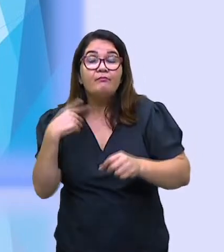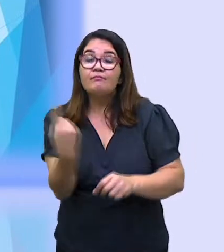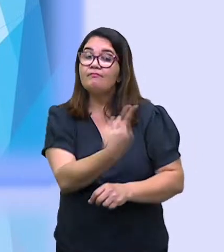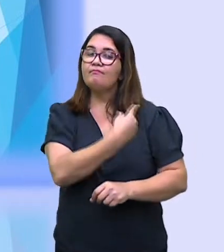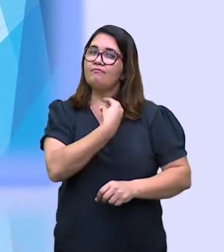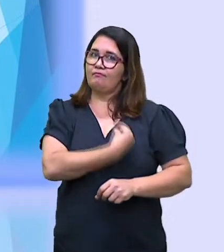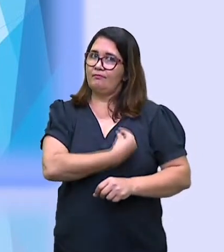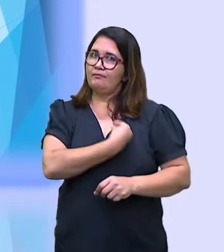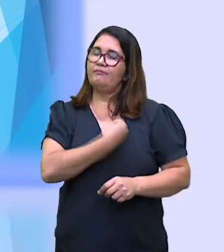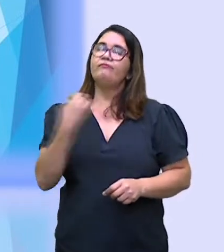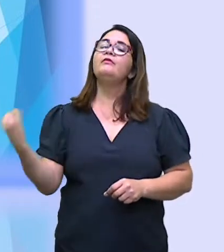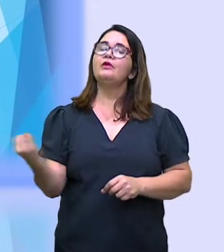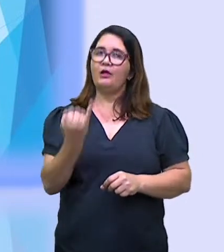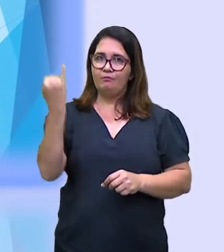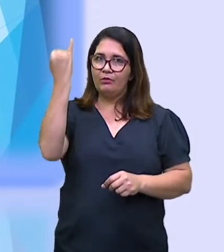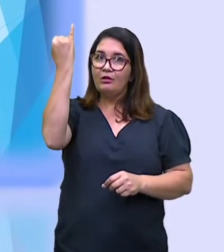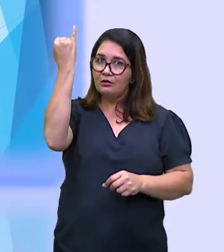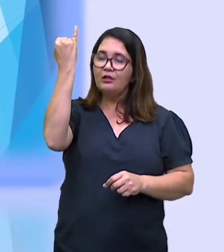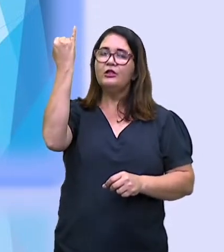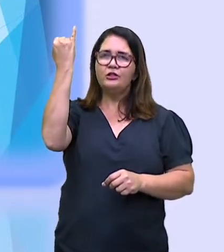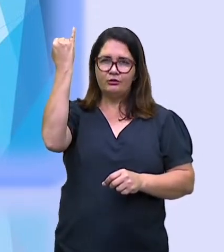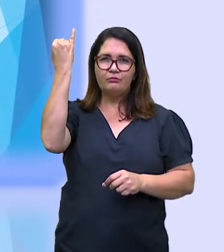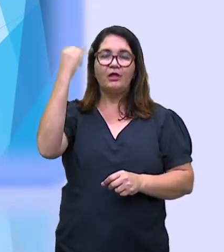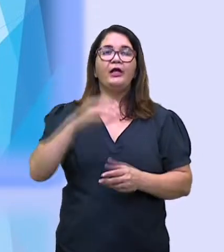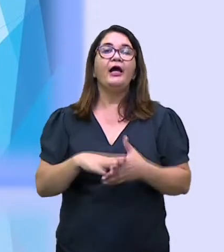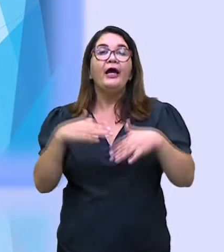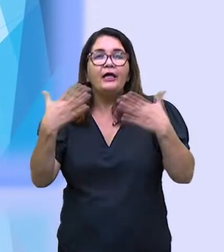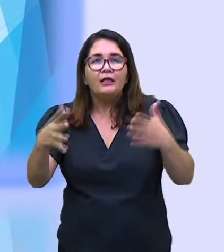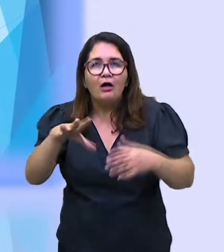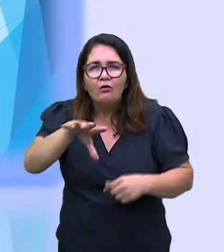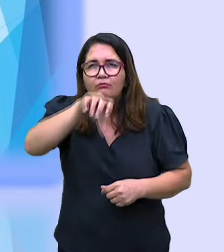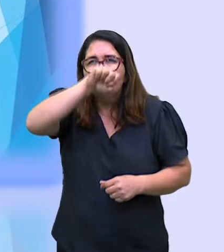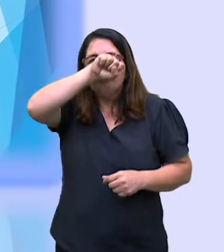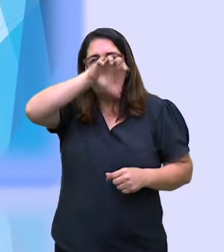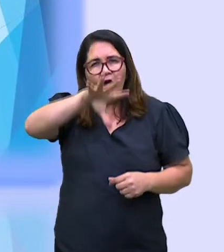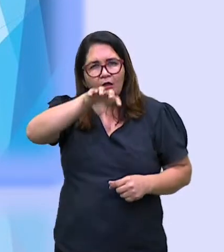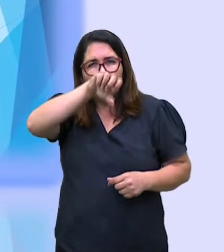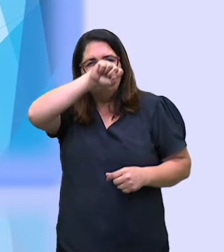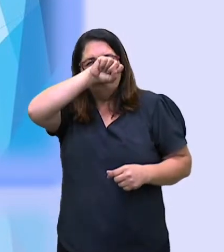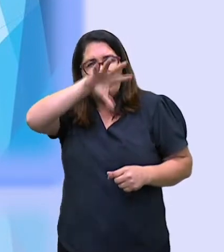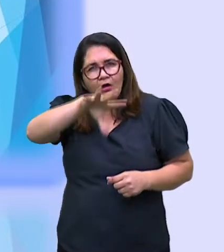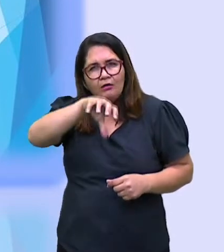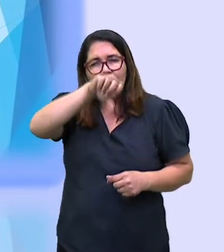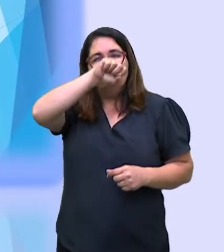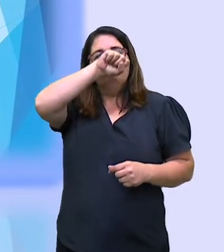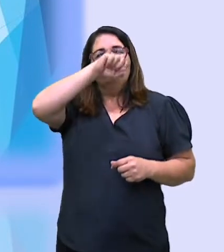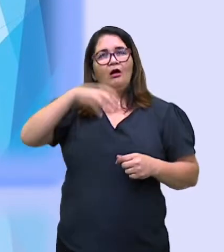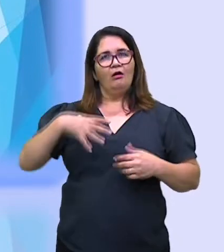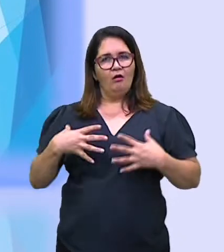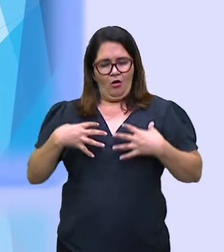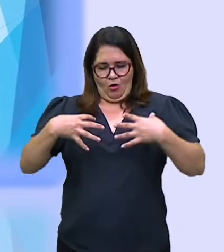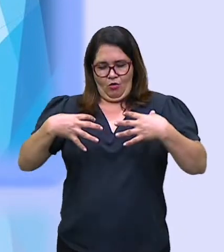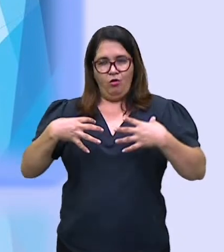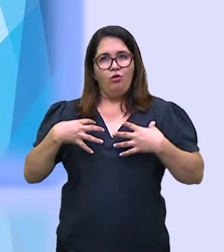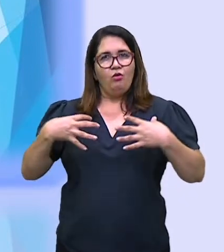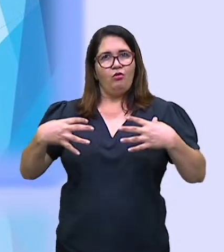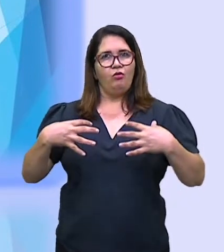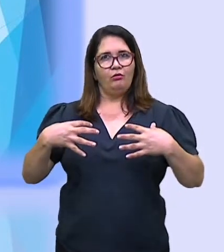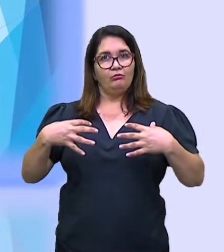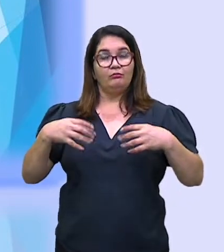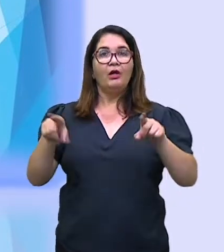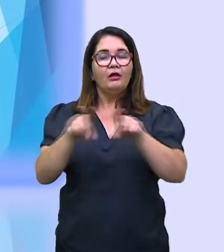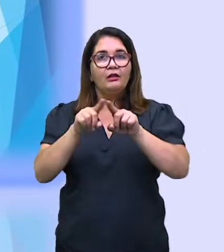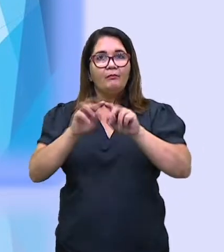o gás utilizado na nossa respiração e na respiração de todos os seres vivos. Ele também